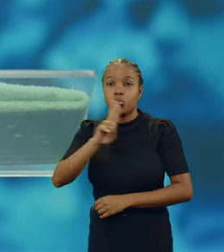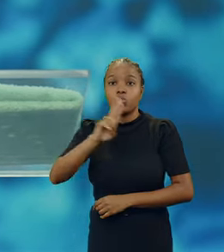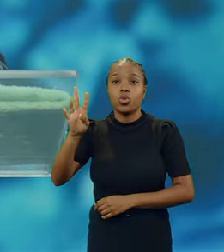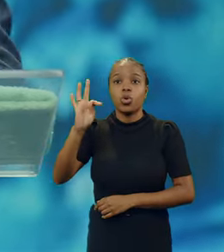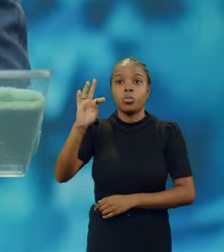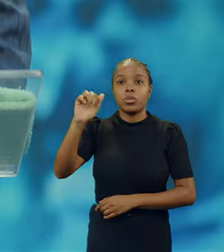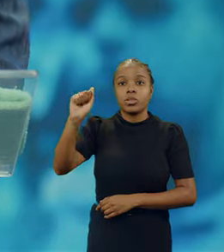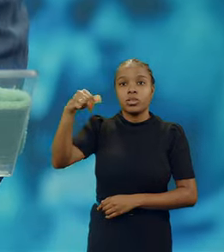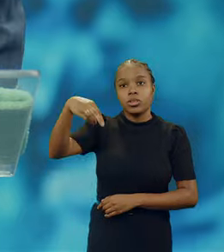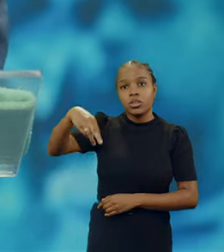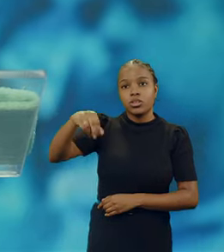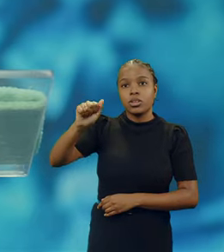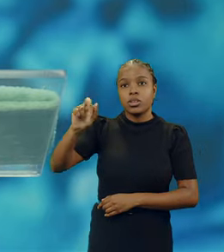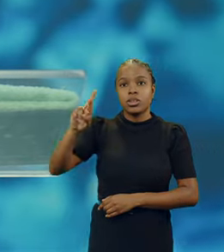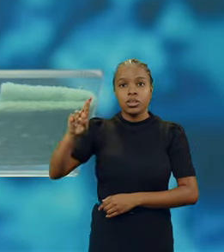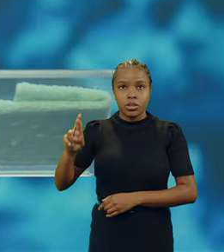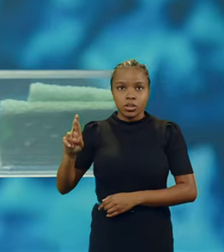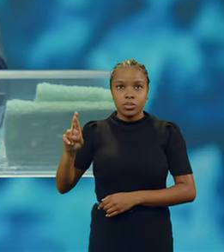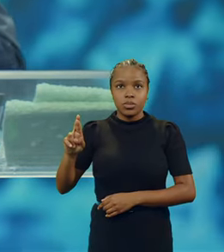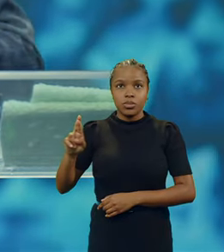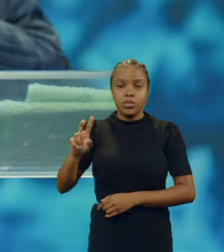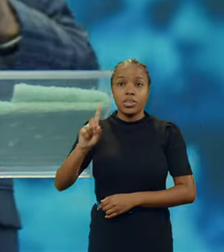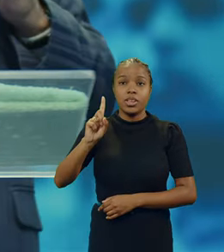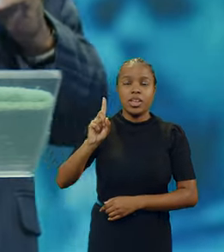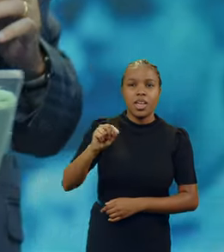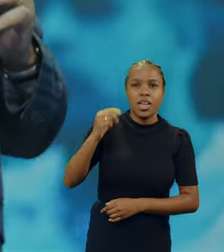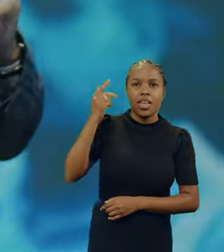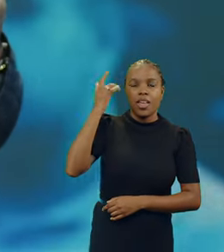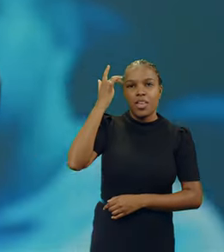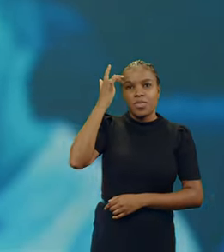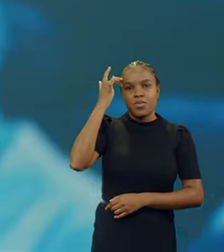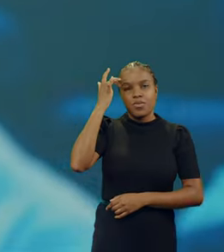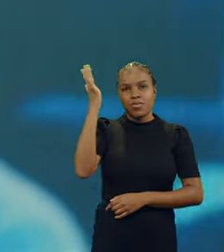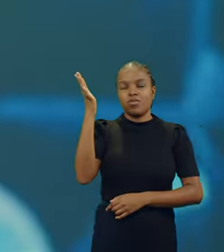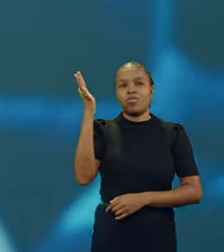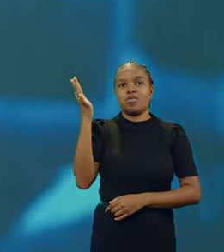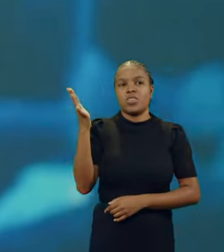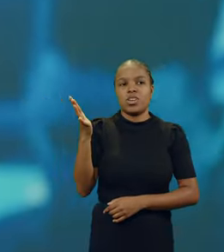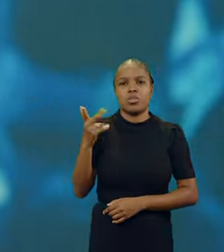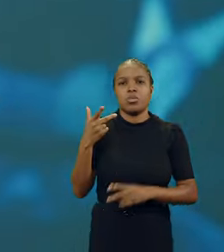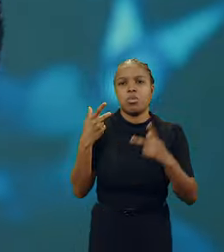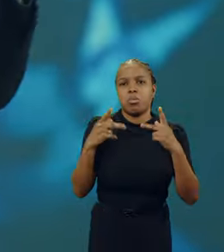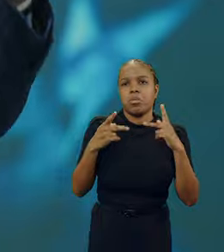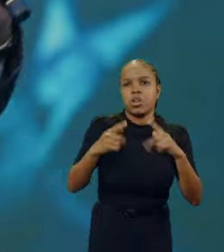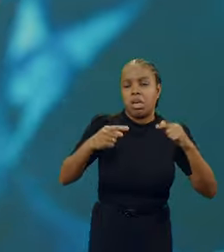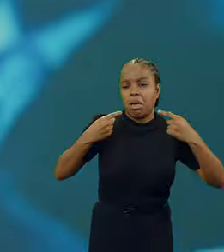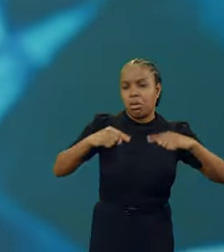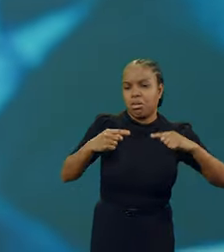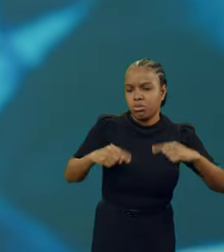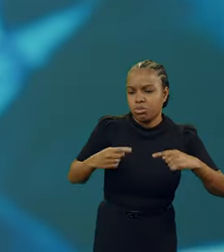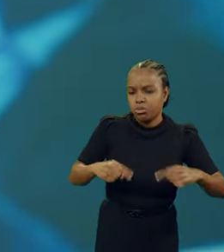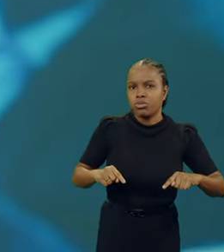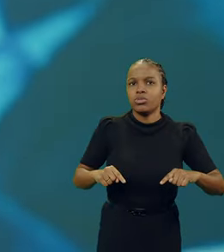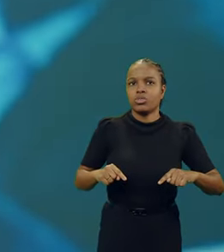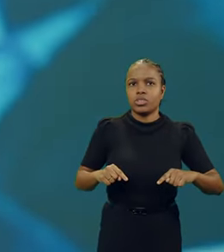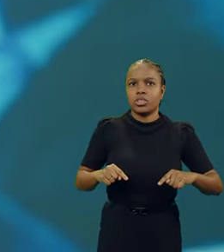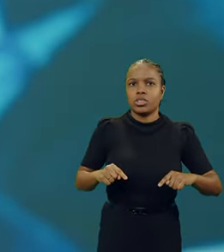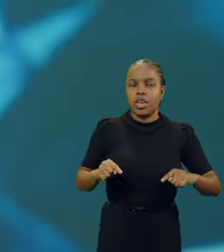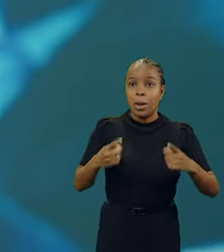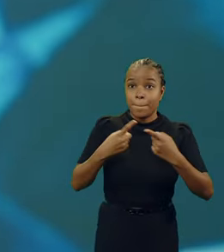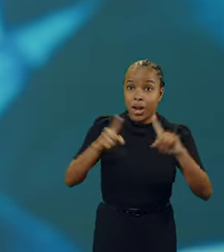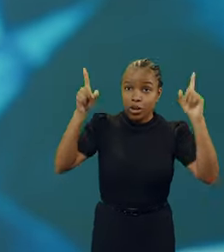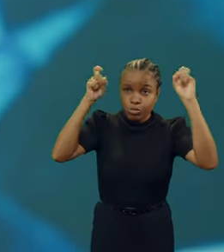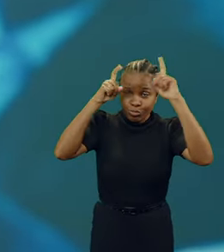É fácil criticar e pregar contra Tamar, o difícil é entender o